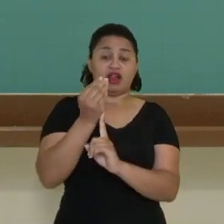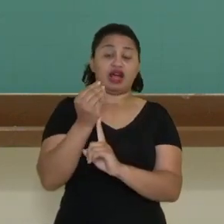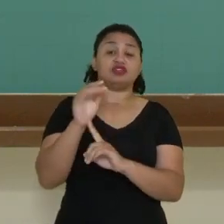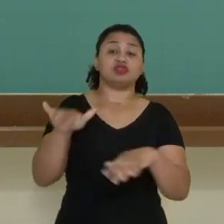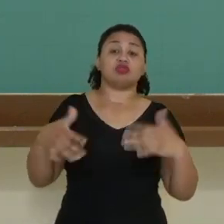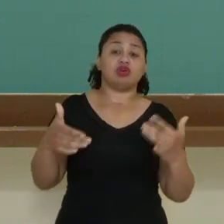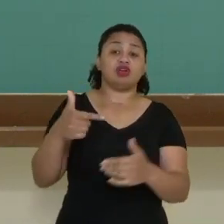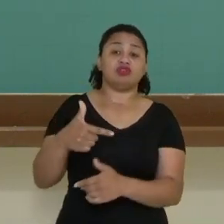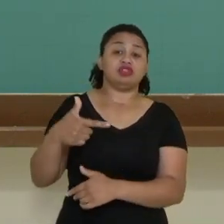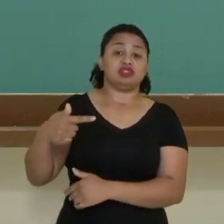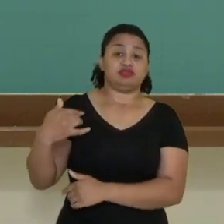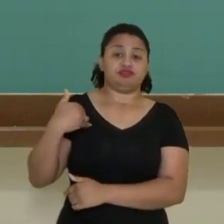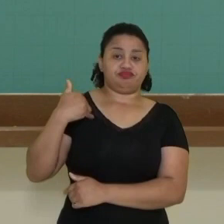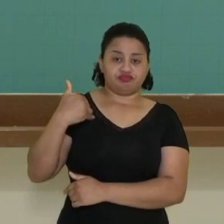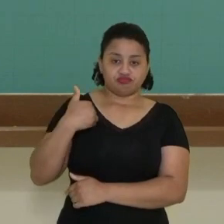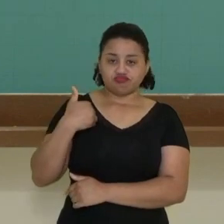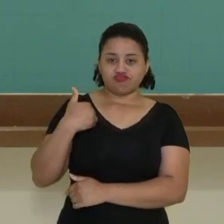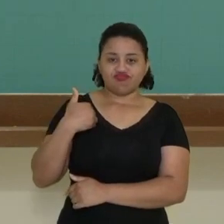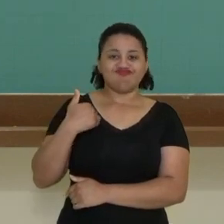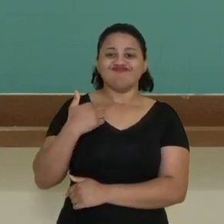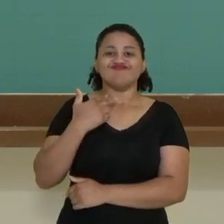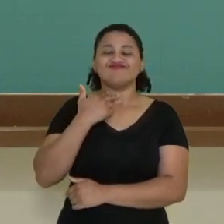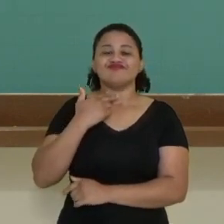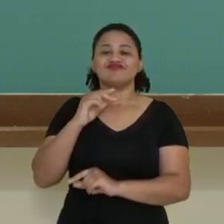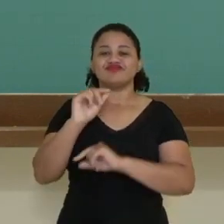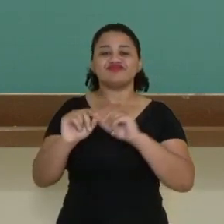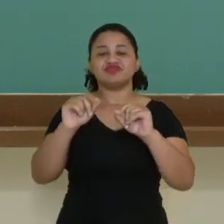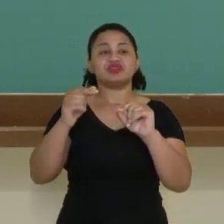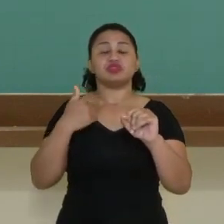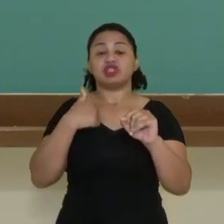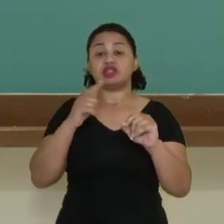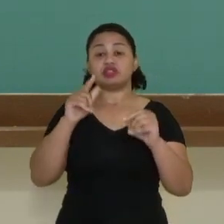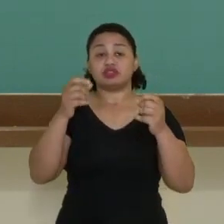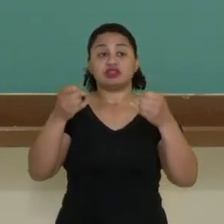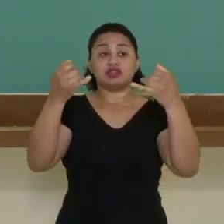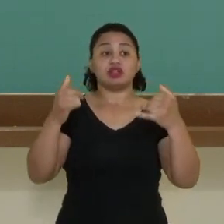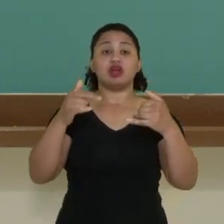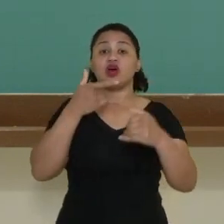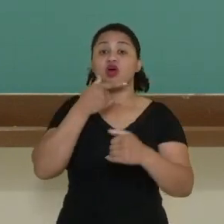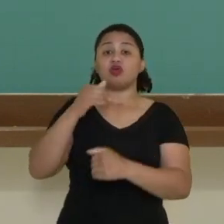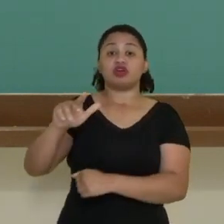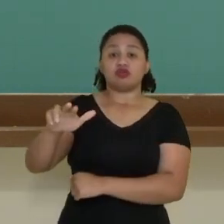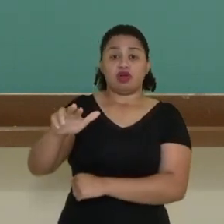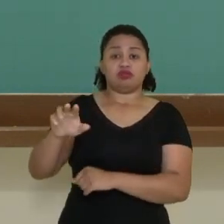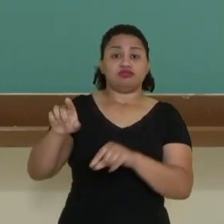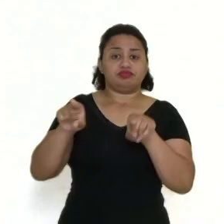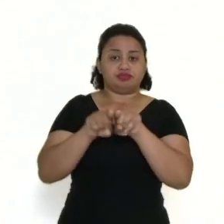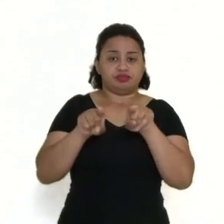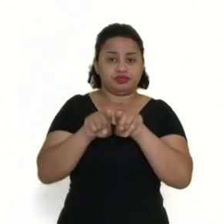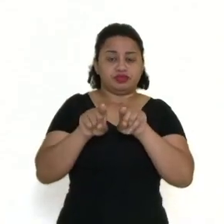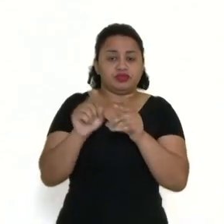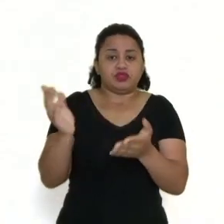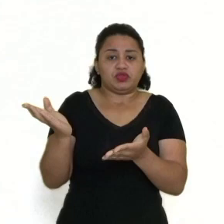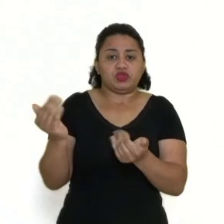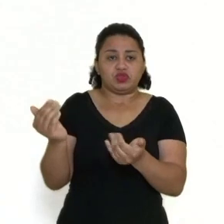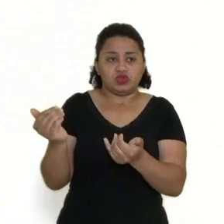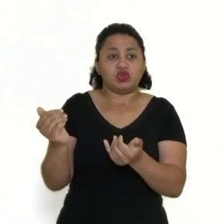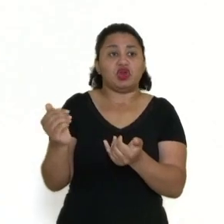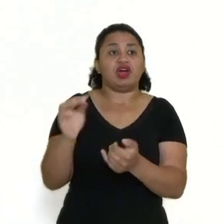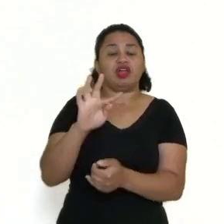né? E a gente não pode deixar de falar também do irmão dele, do irmão caçula, o Theo